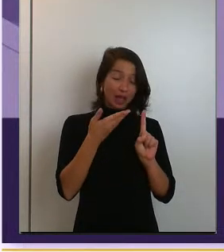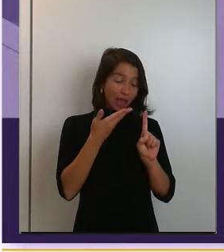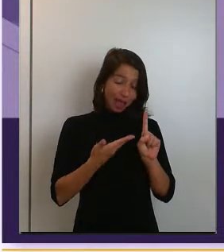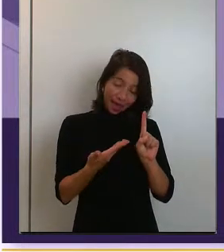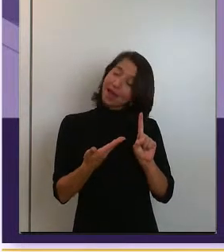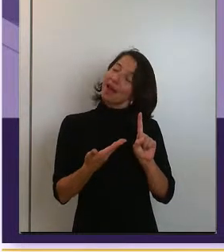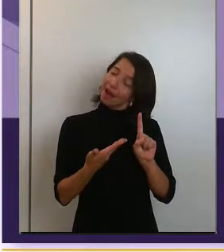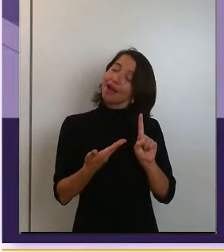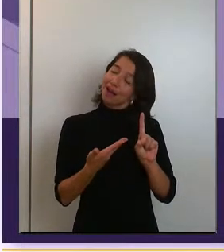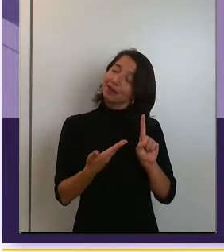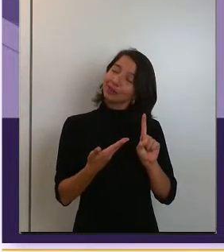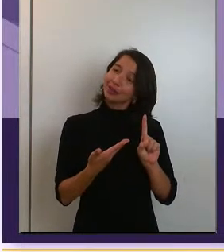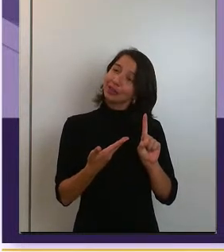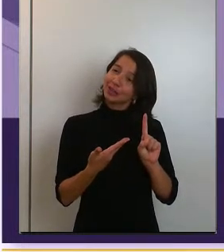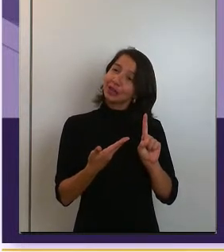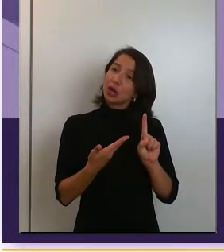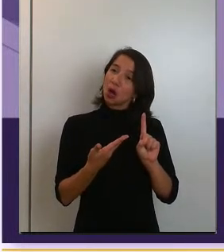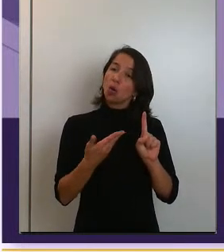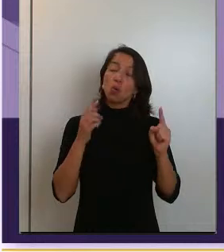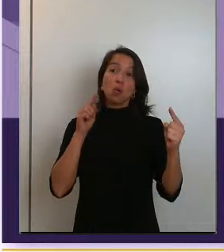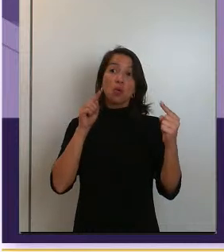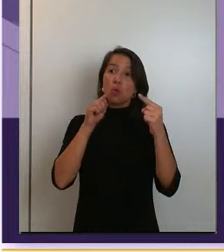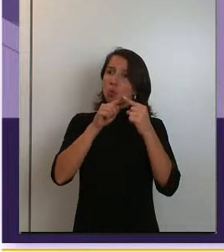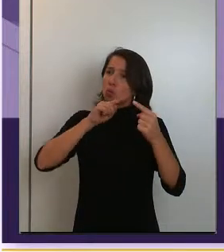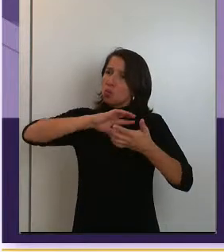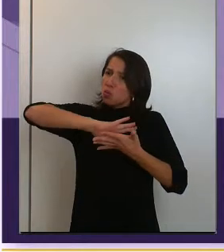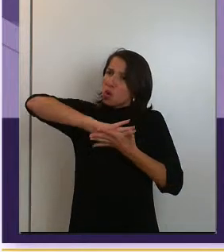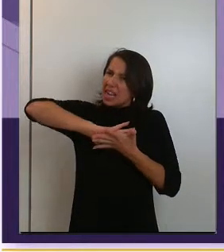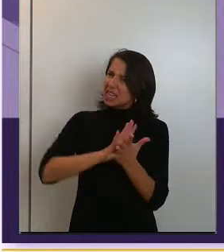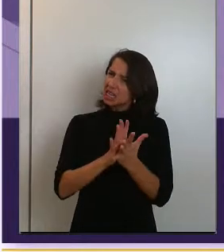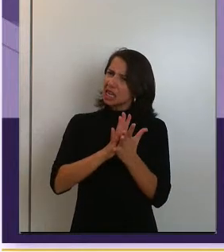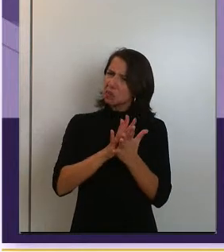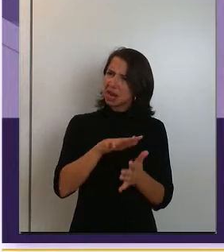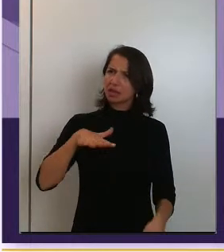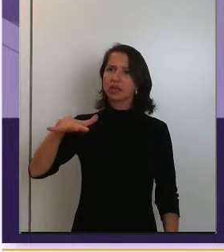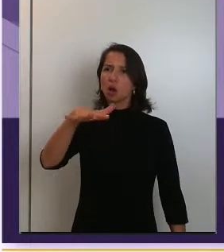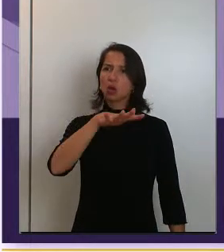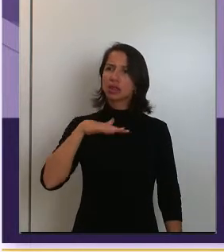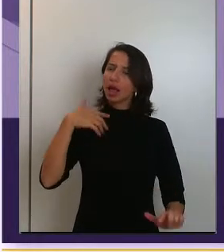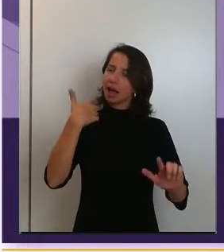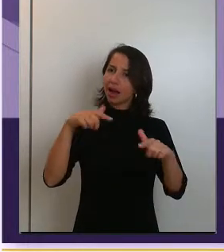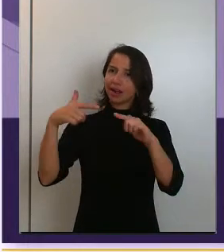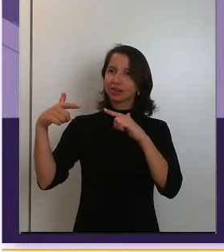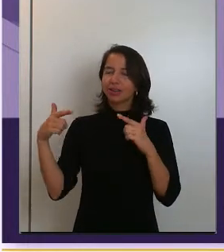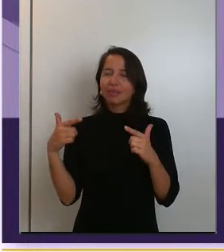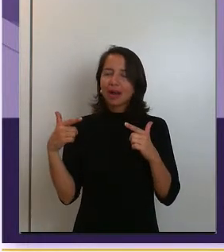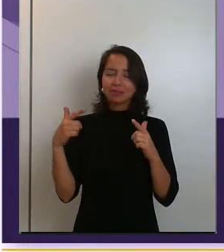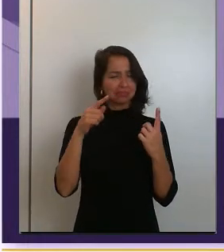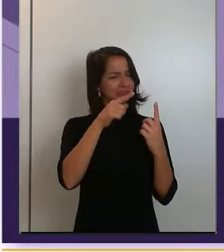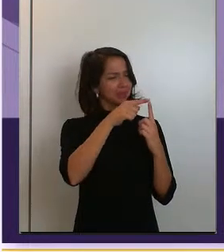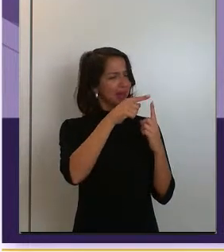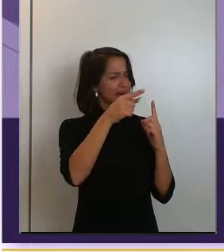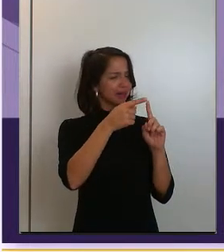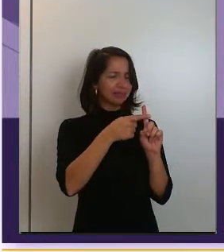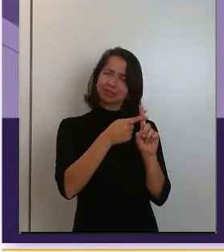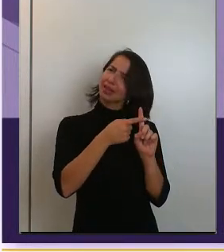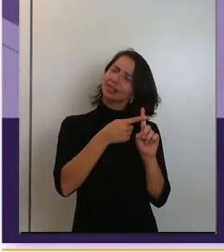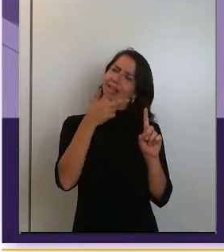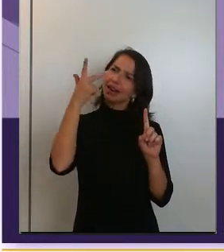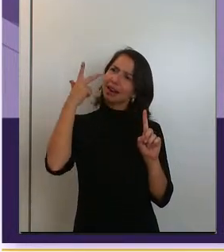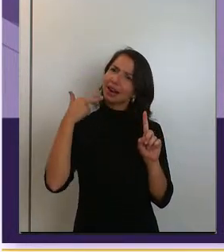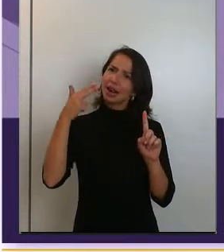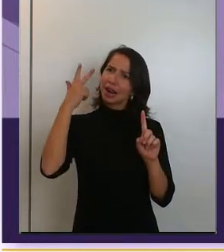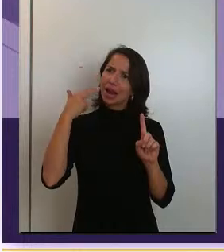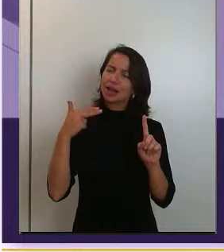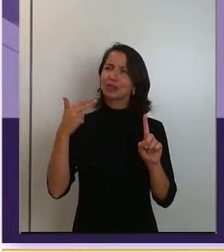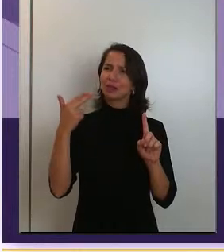maior, motivo de discriminação no mercado de trabalho. Né? Uma coisa que é natural, uma coisa que é... Não